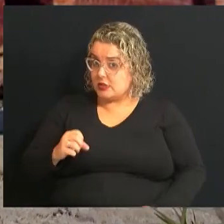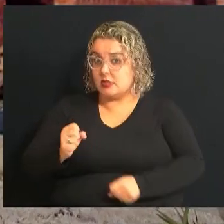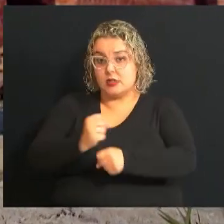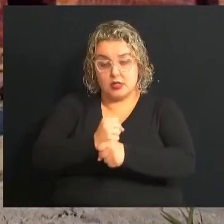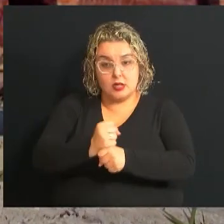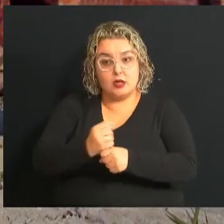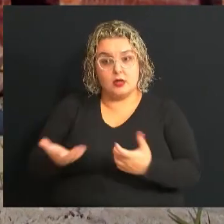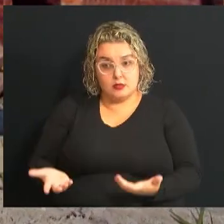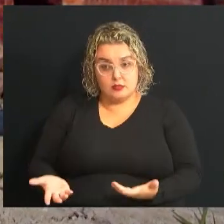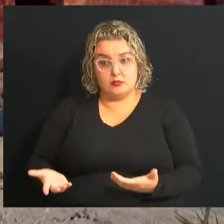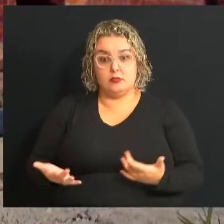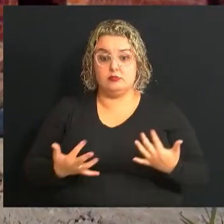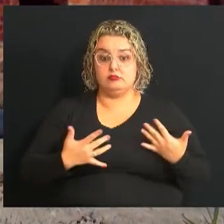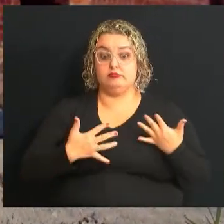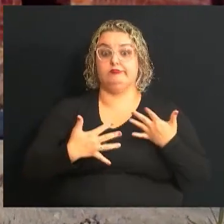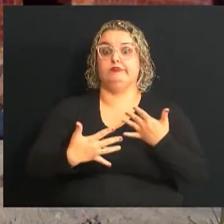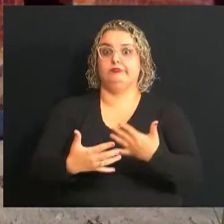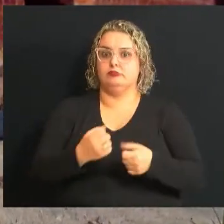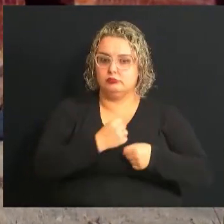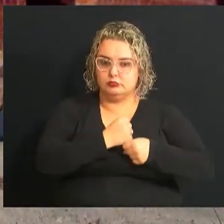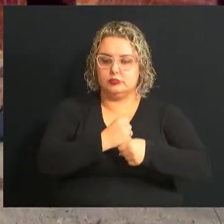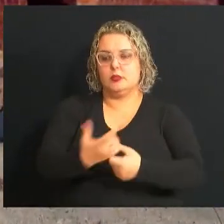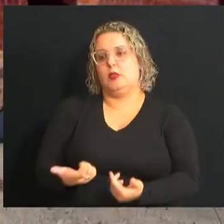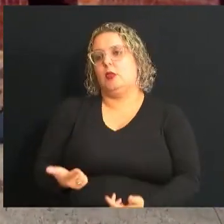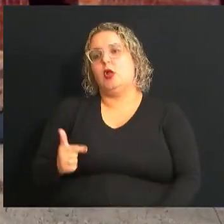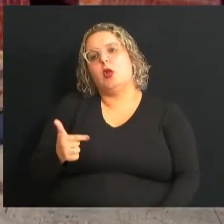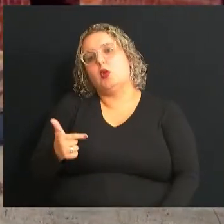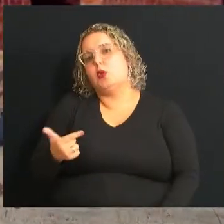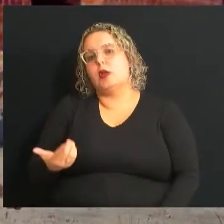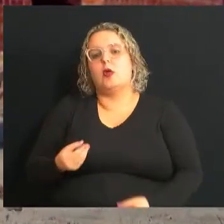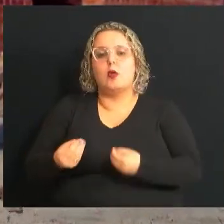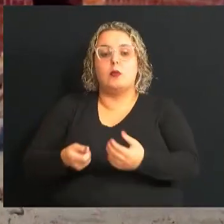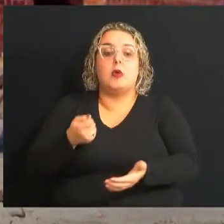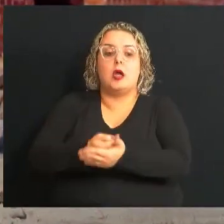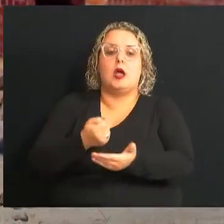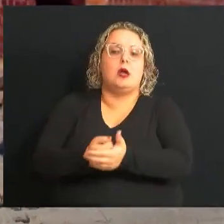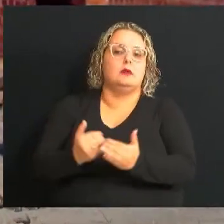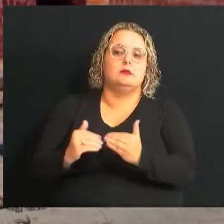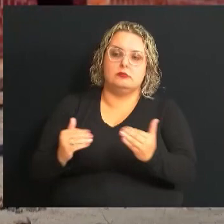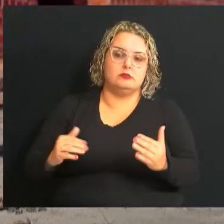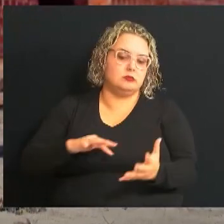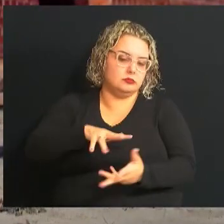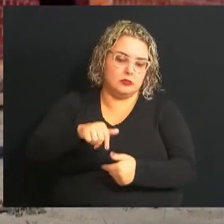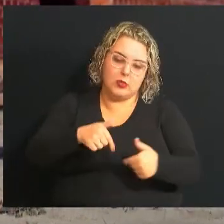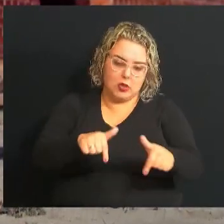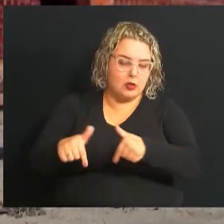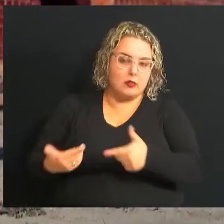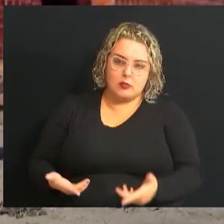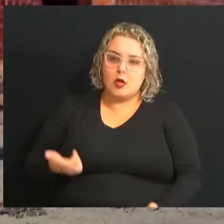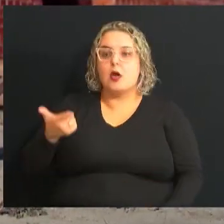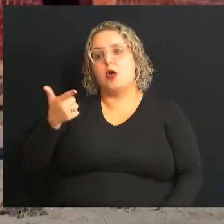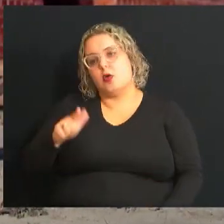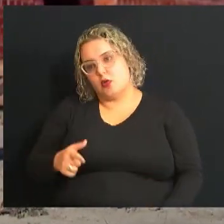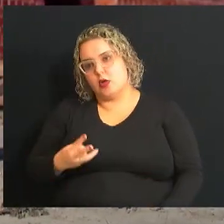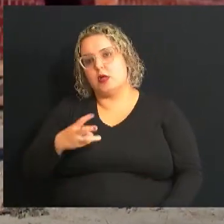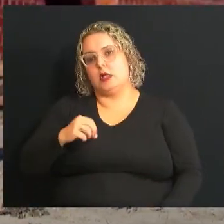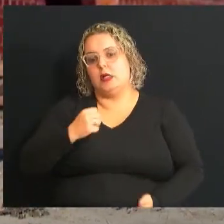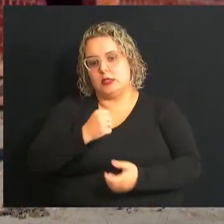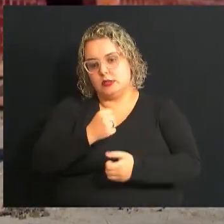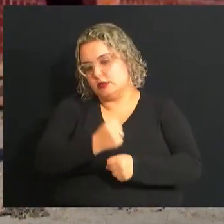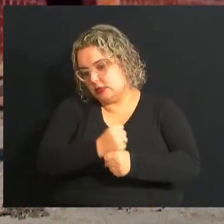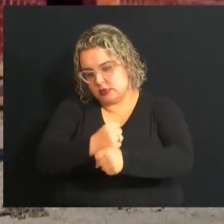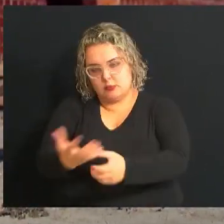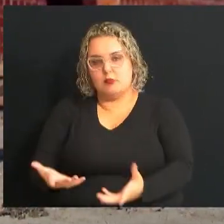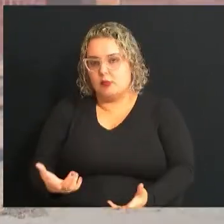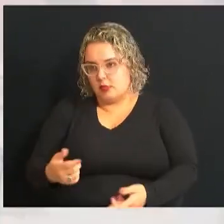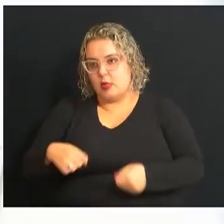Então é muito tempo. Claro que não dá para garantir estabilidade em termos de mundo do trabalho para manter esses 30 anos, mas tem que ver